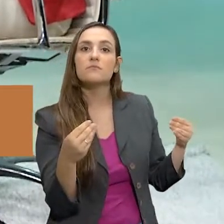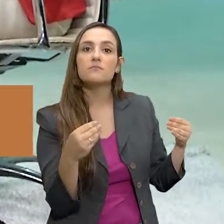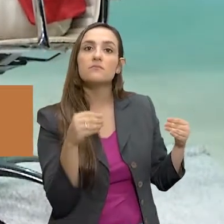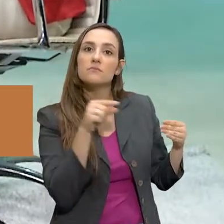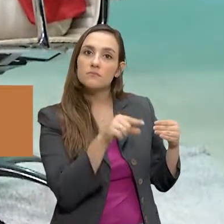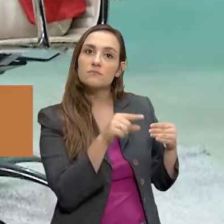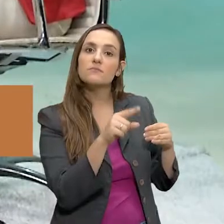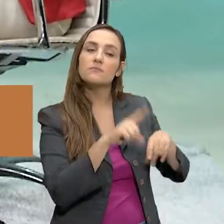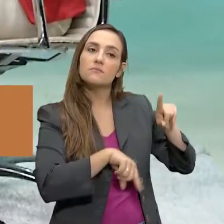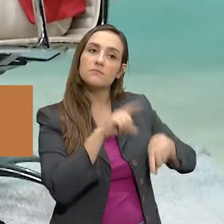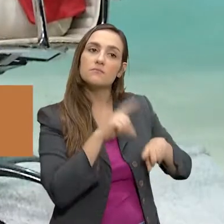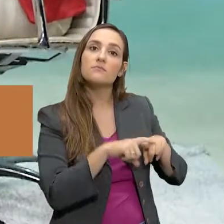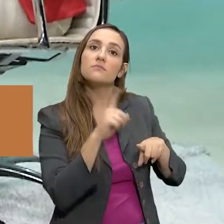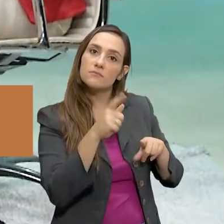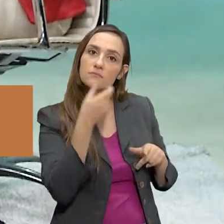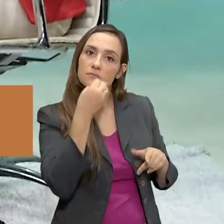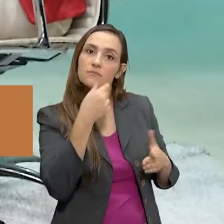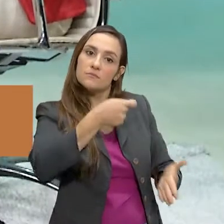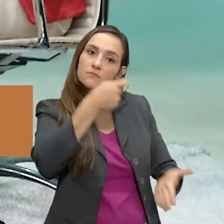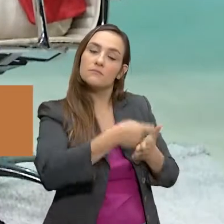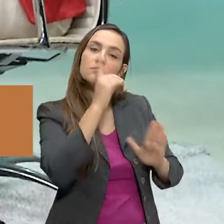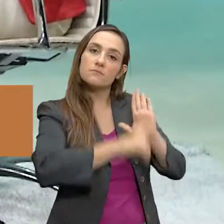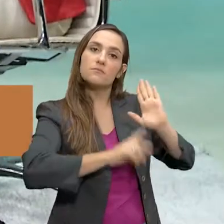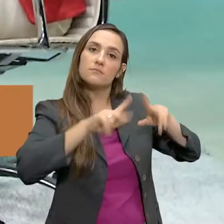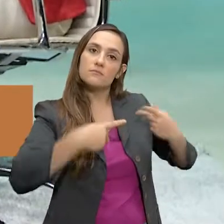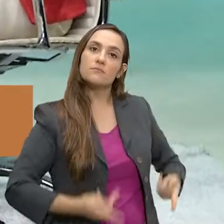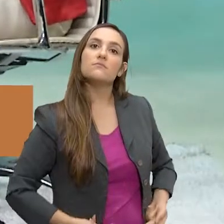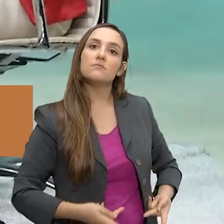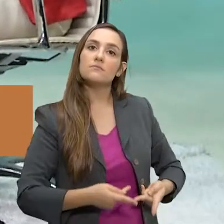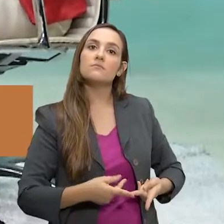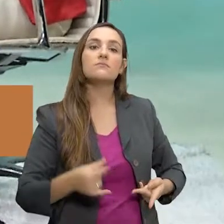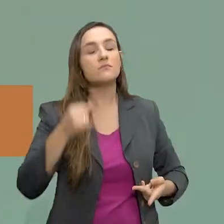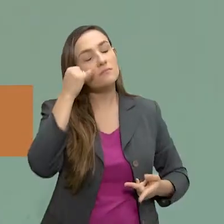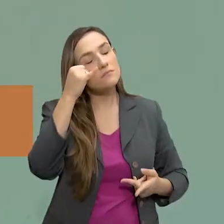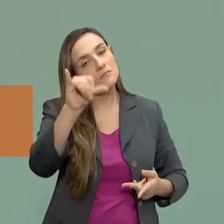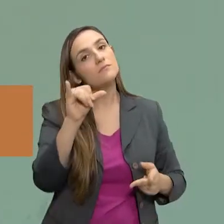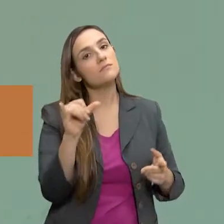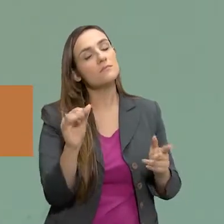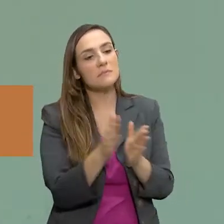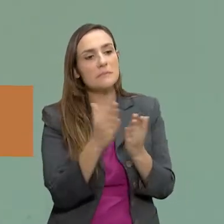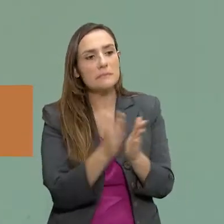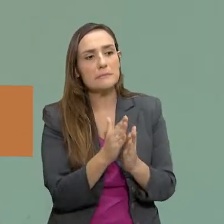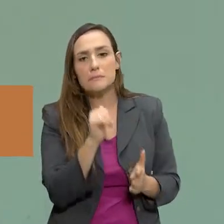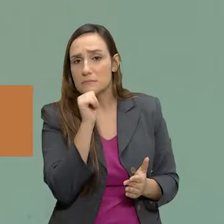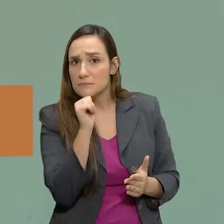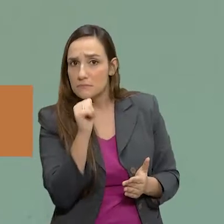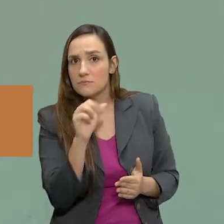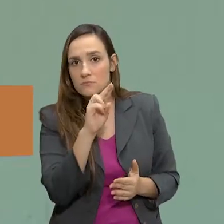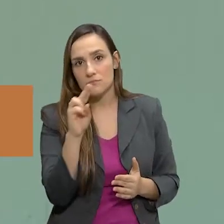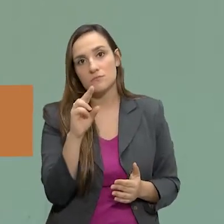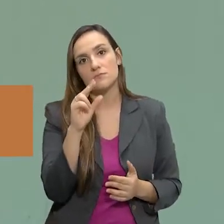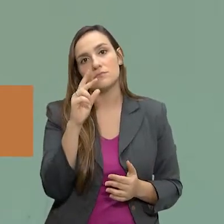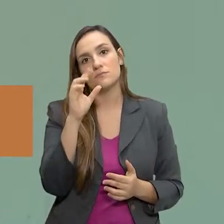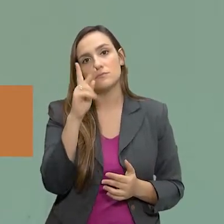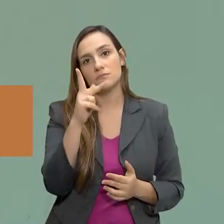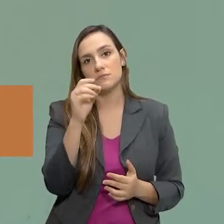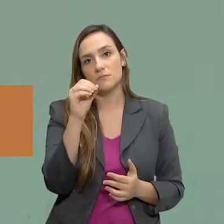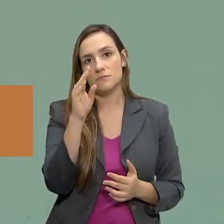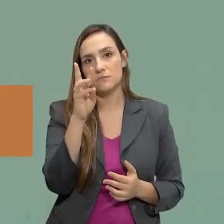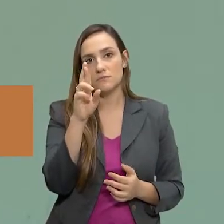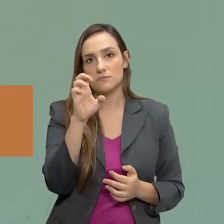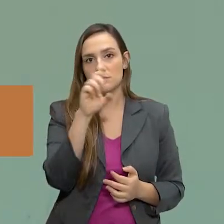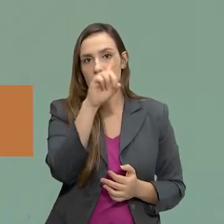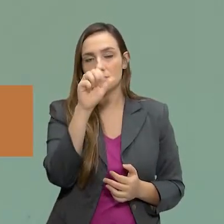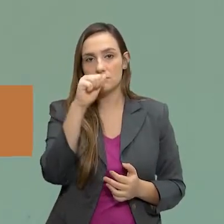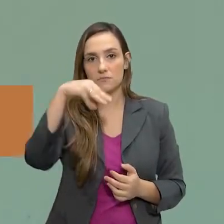direitos sexuais e reprodutivos e aí relacionados, então, com a questão da pobreza menstrual, né? Os absorventes, o saneamento e a informação. Então, a gente já